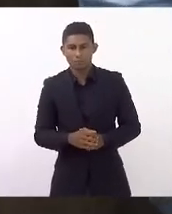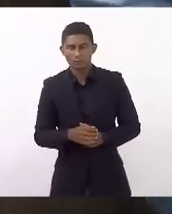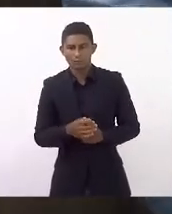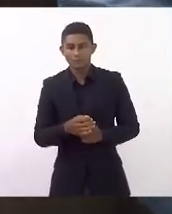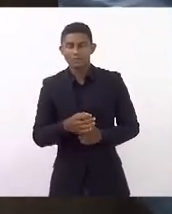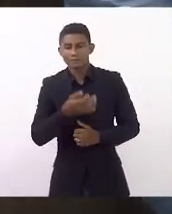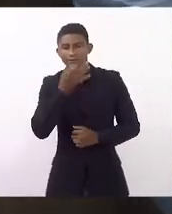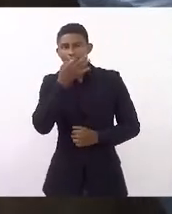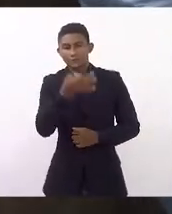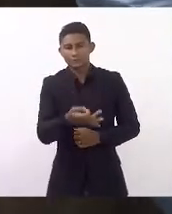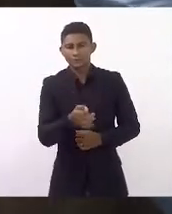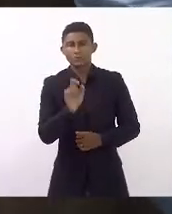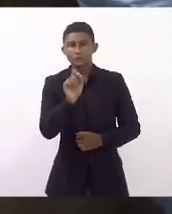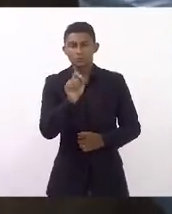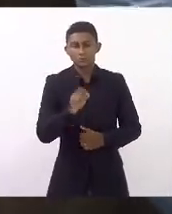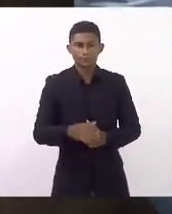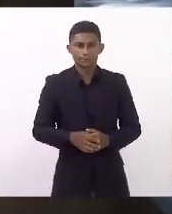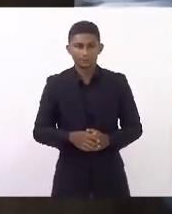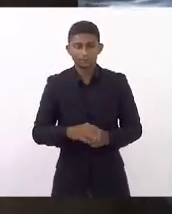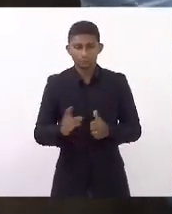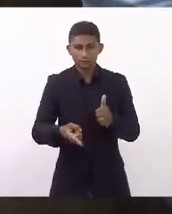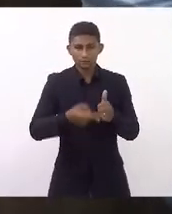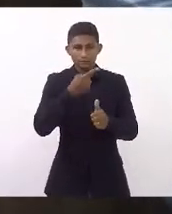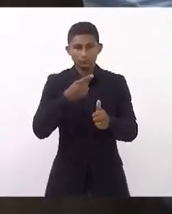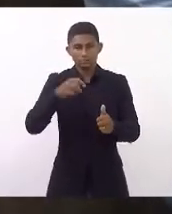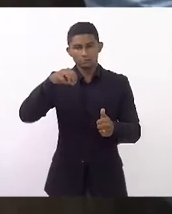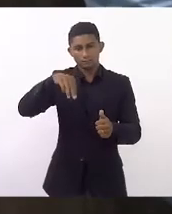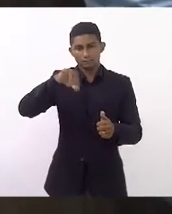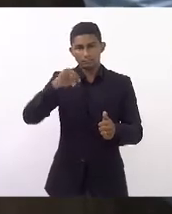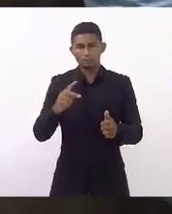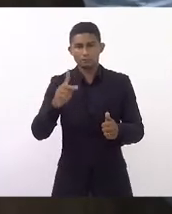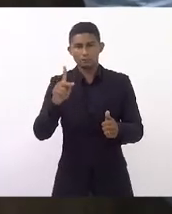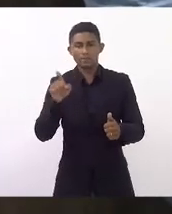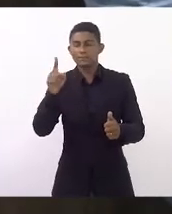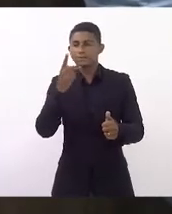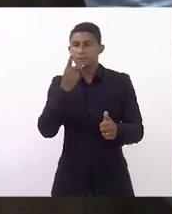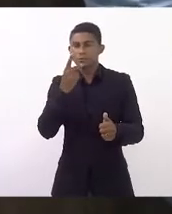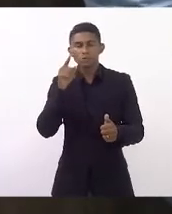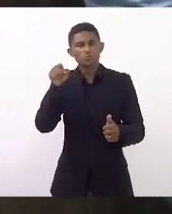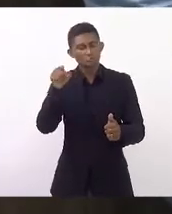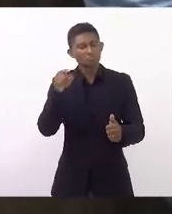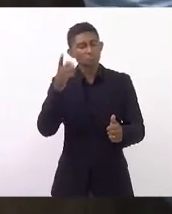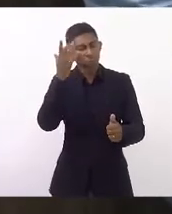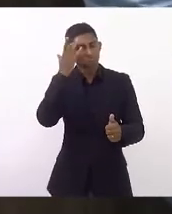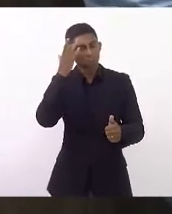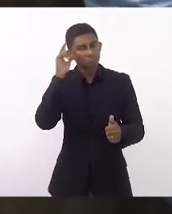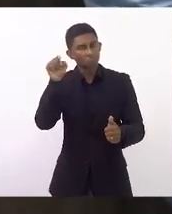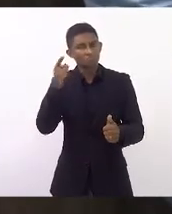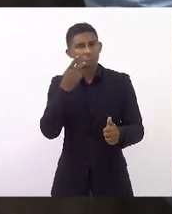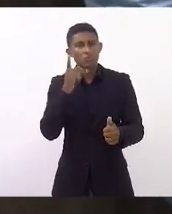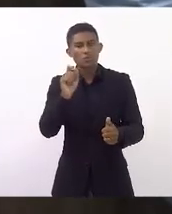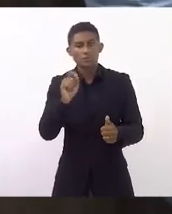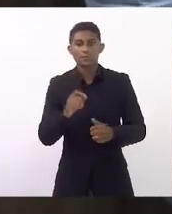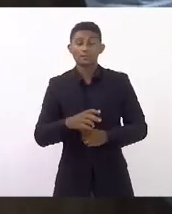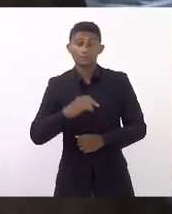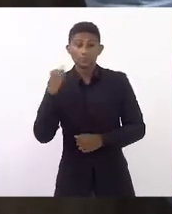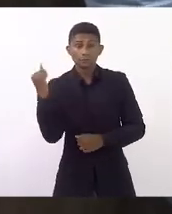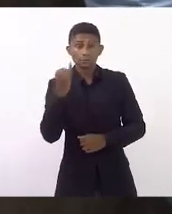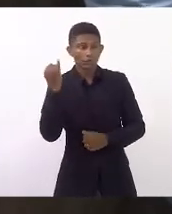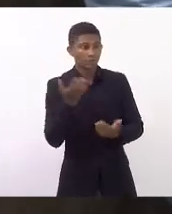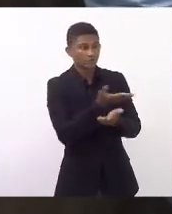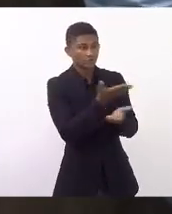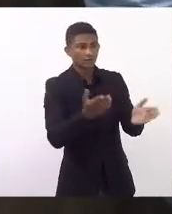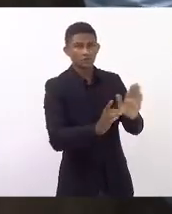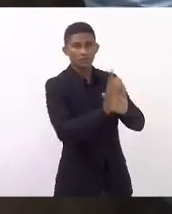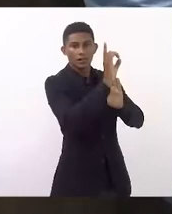discussão. Primeiro, o Mink pontuou aqui de uma maneira muito sábia a importância da valorização dos nossos diretores.